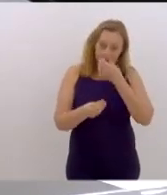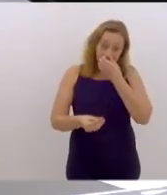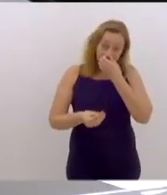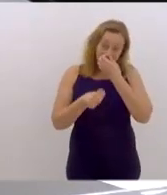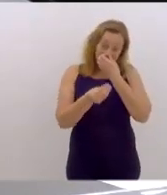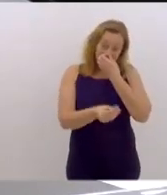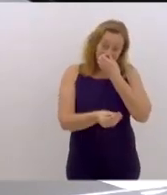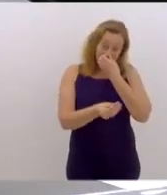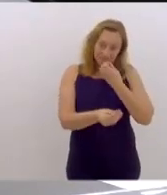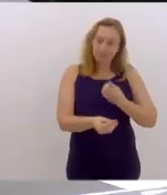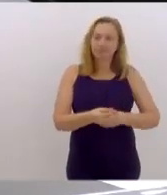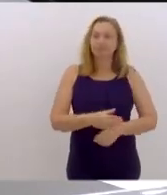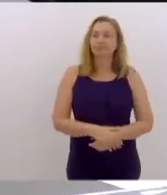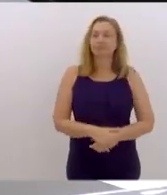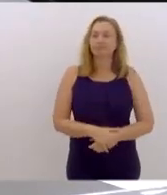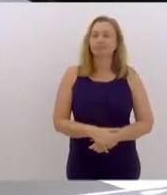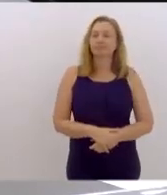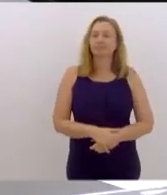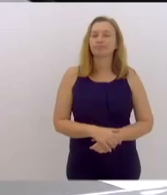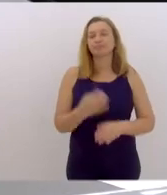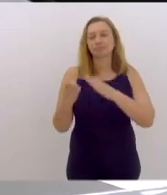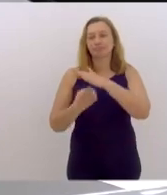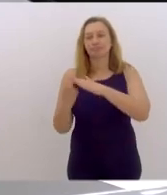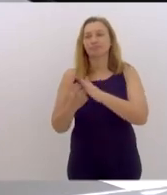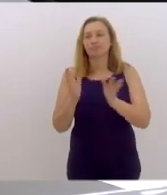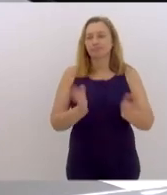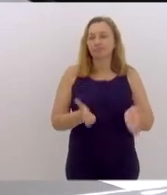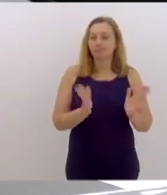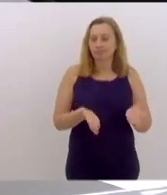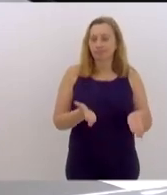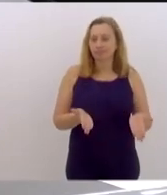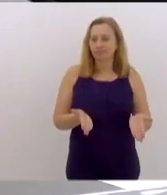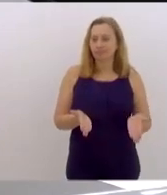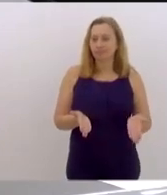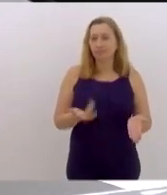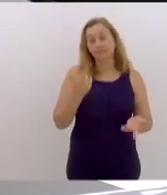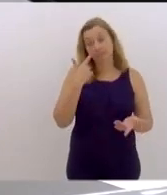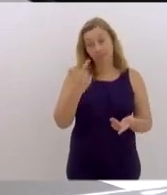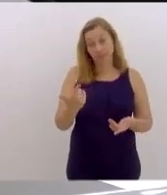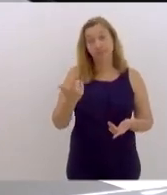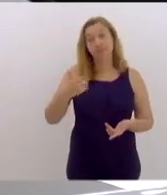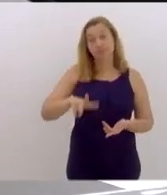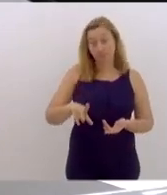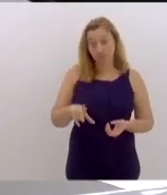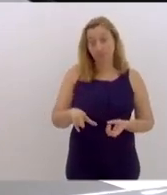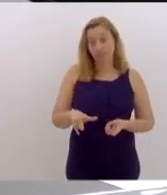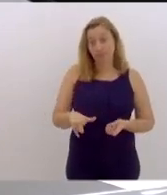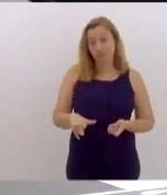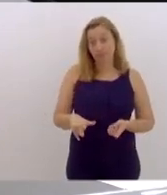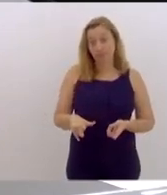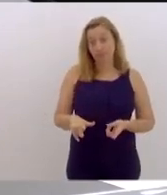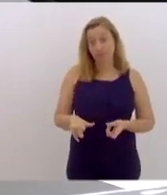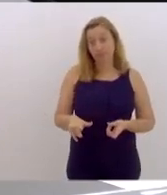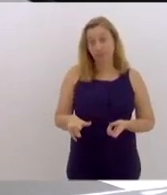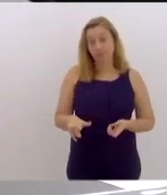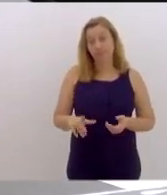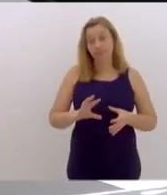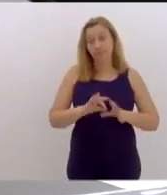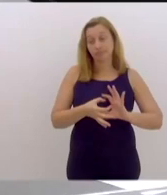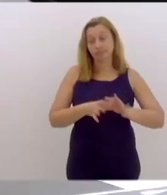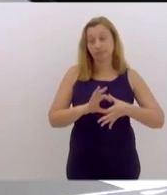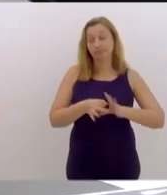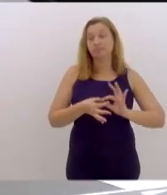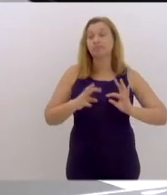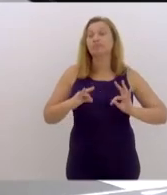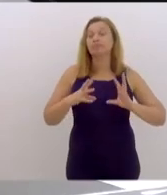entregue né uma empresa e agora a gente puxa de novo quando vê tu e o contexto